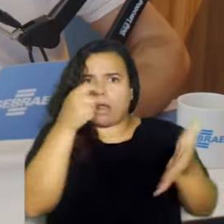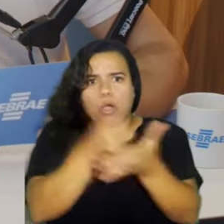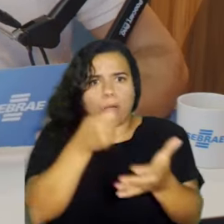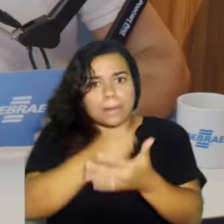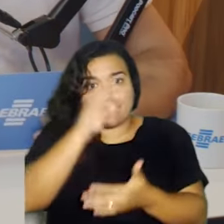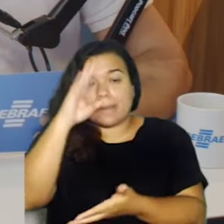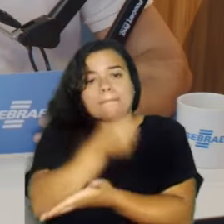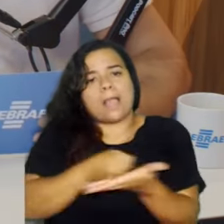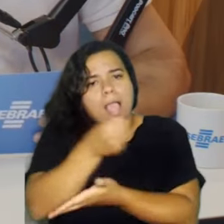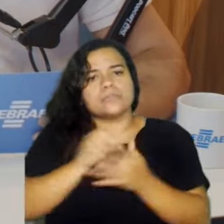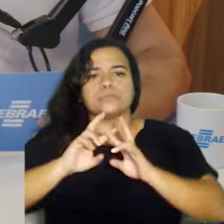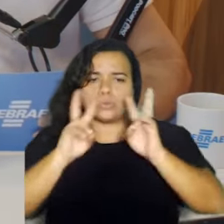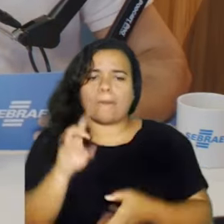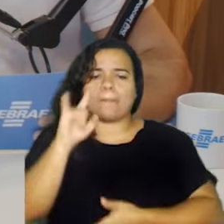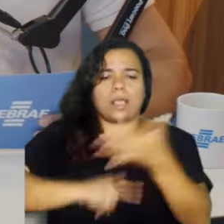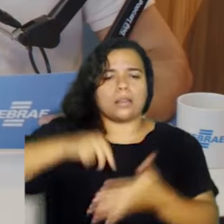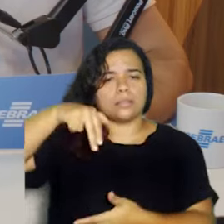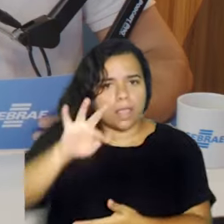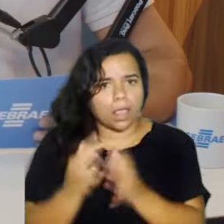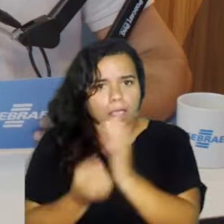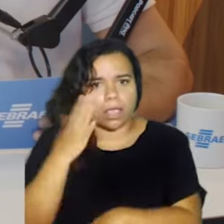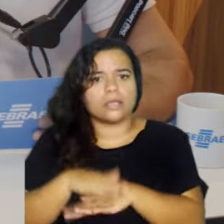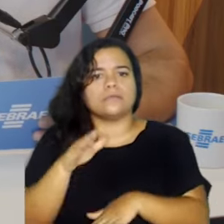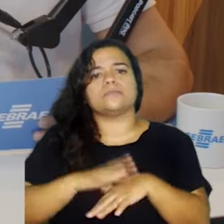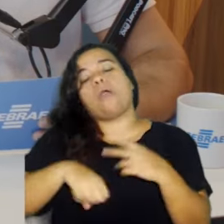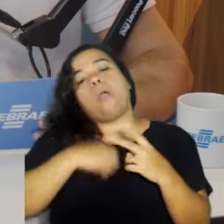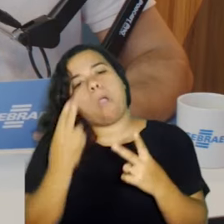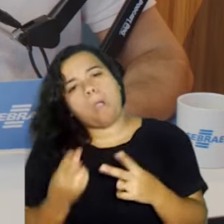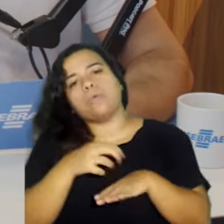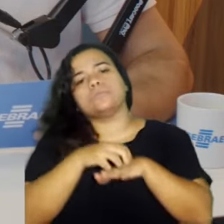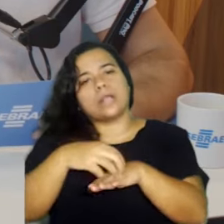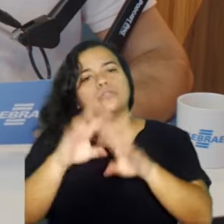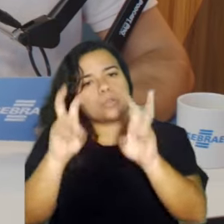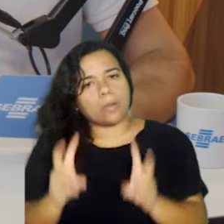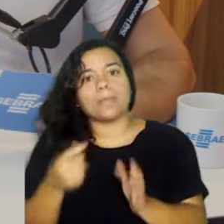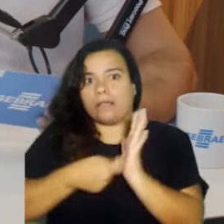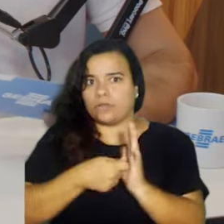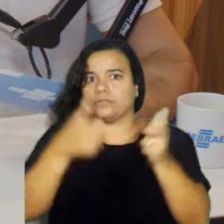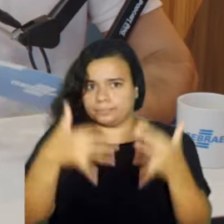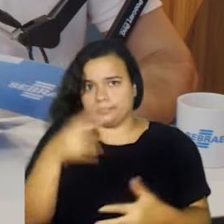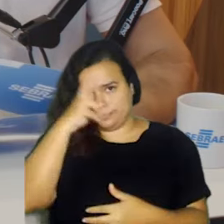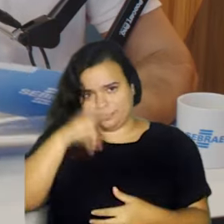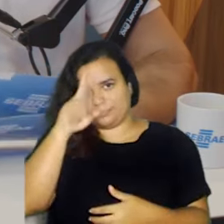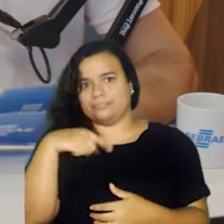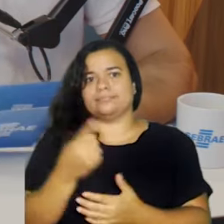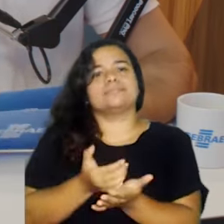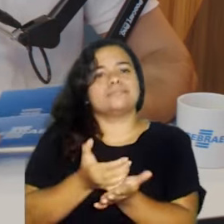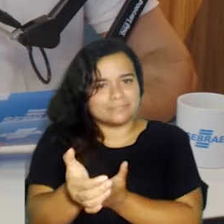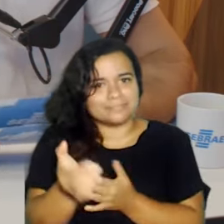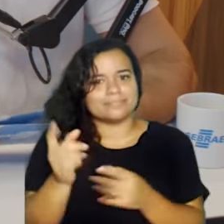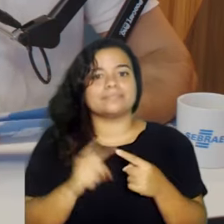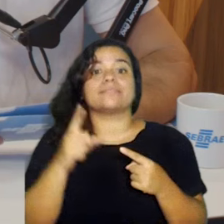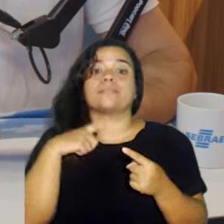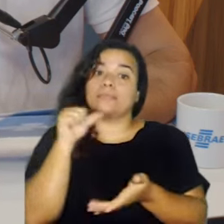obrigações básicas para quem quer emitir nota fiscal ou então conhecimento de transporte então só vou reforçar aqui pra gente poder introduzir